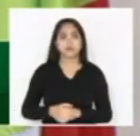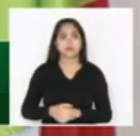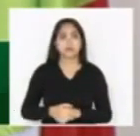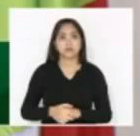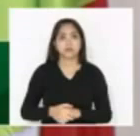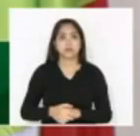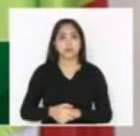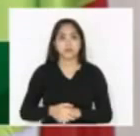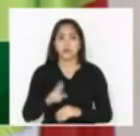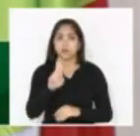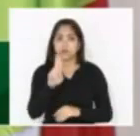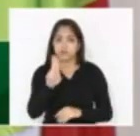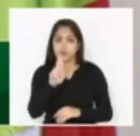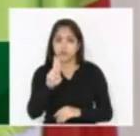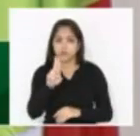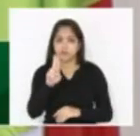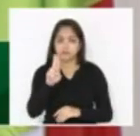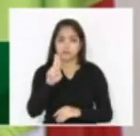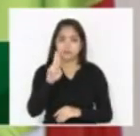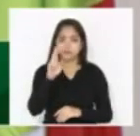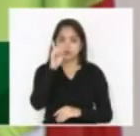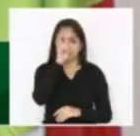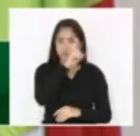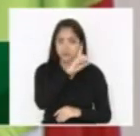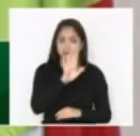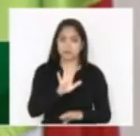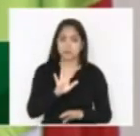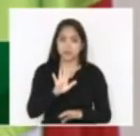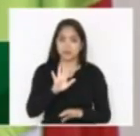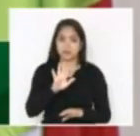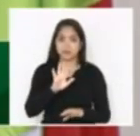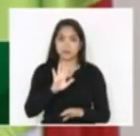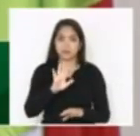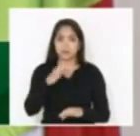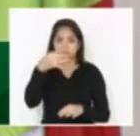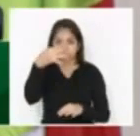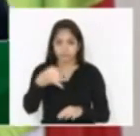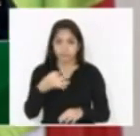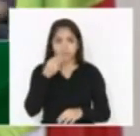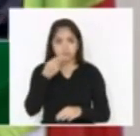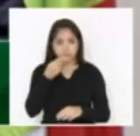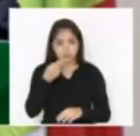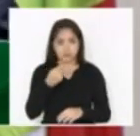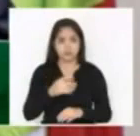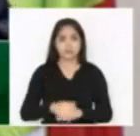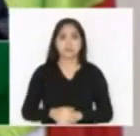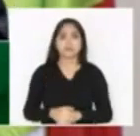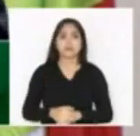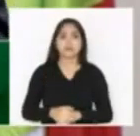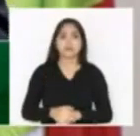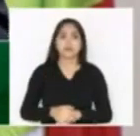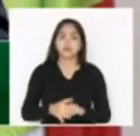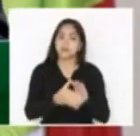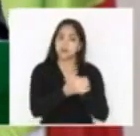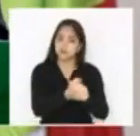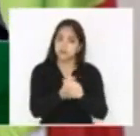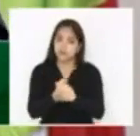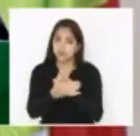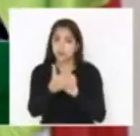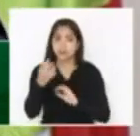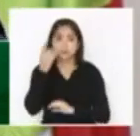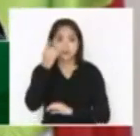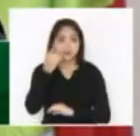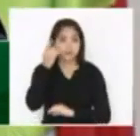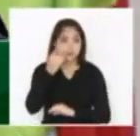Scudlark, mas eu, lá de Marcílio Dias, acerto sempre. Queria saudar os senhores deputados, as senhoras